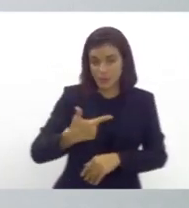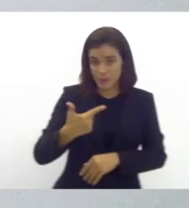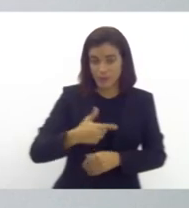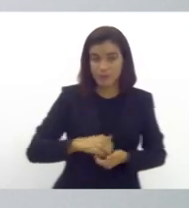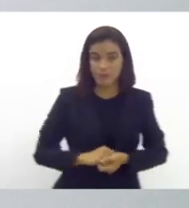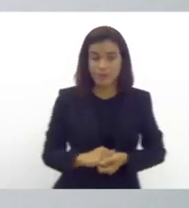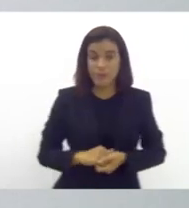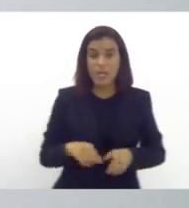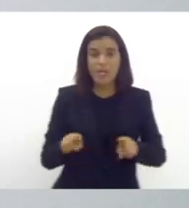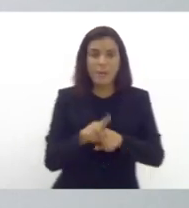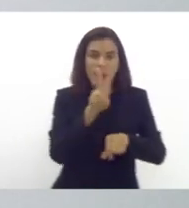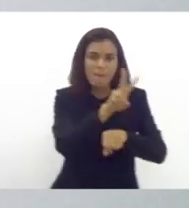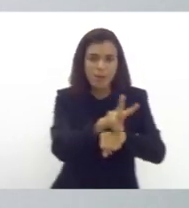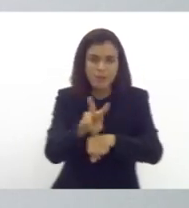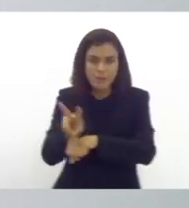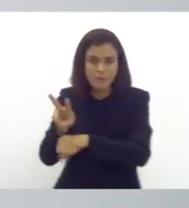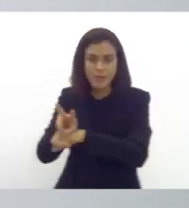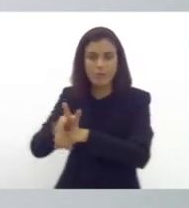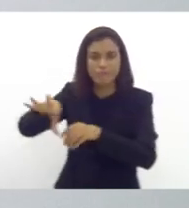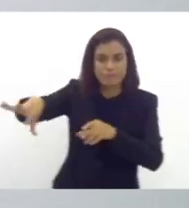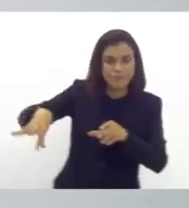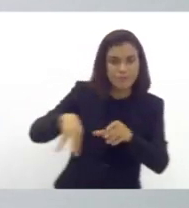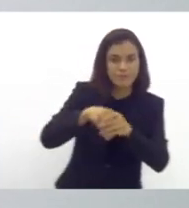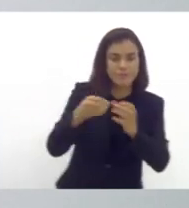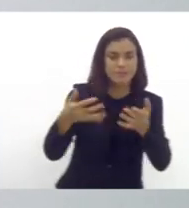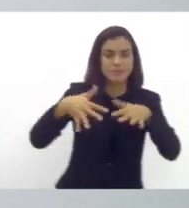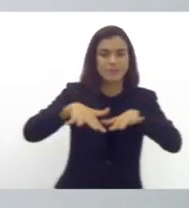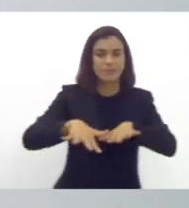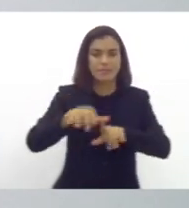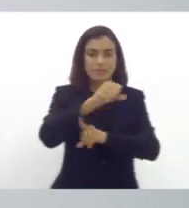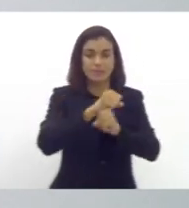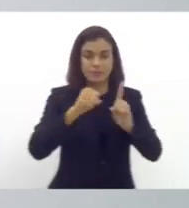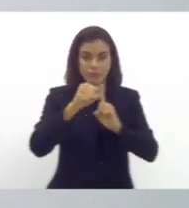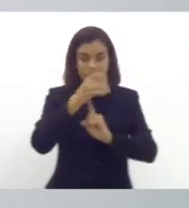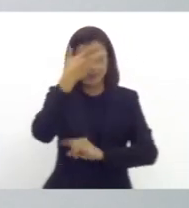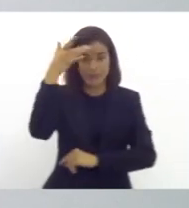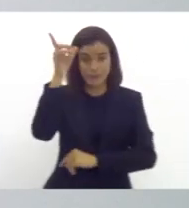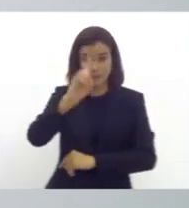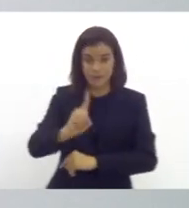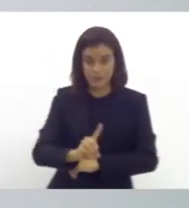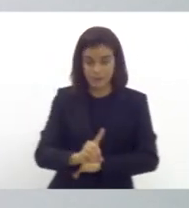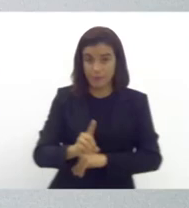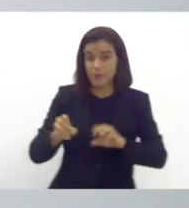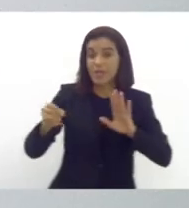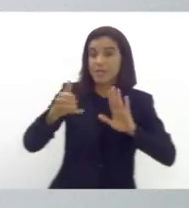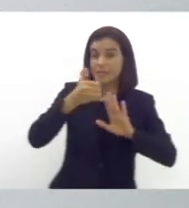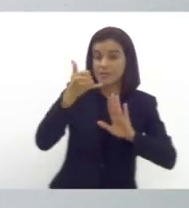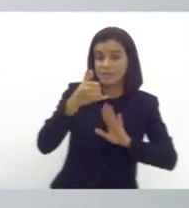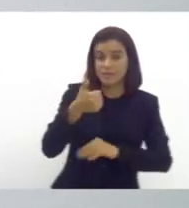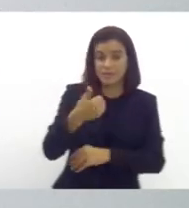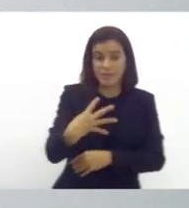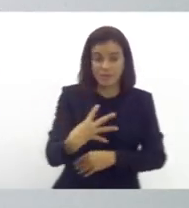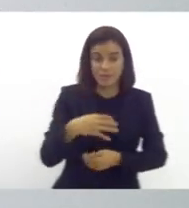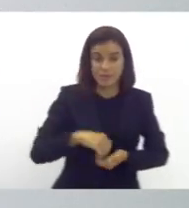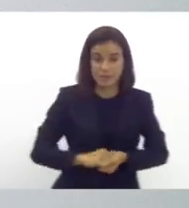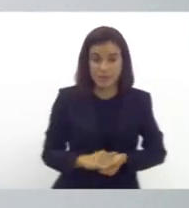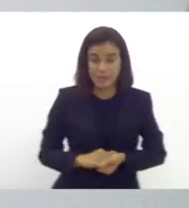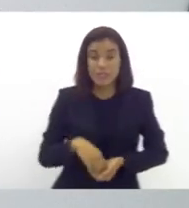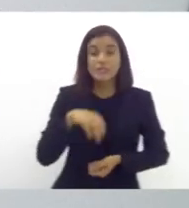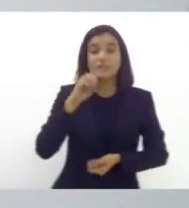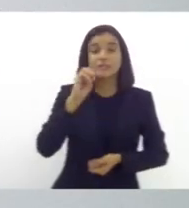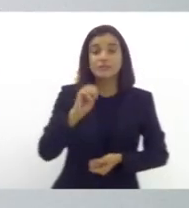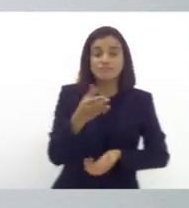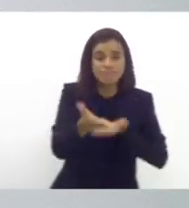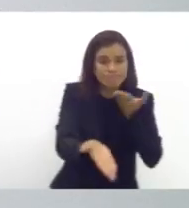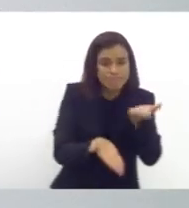proteção e Integração Social das pessoas portadoras de deficiência o inciso 14 e se o serviço